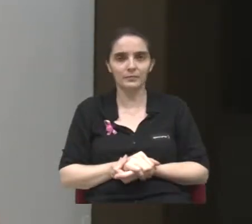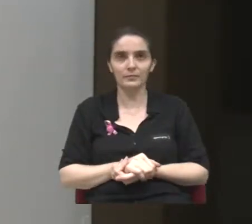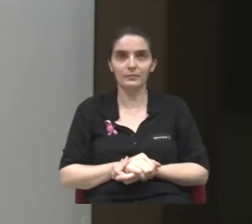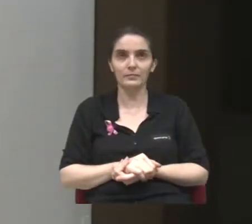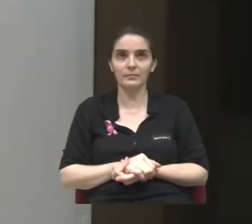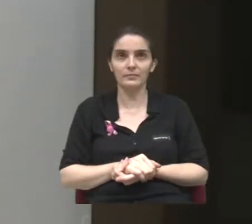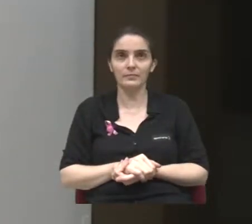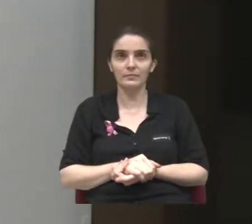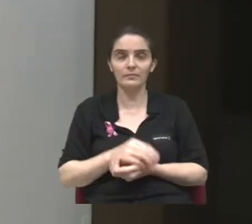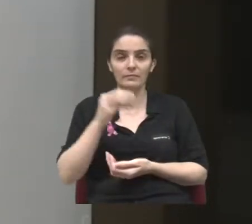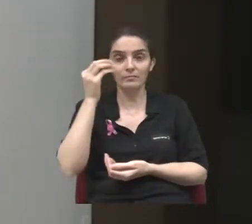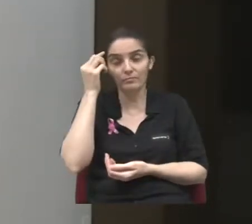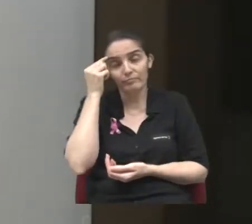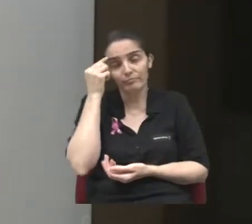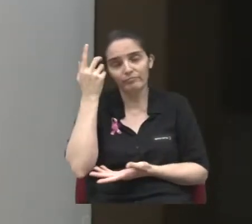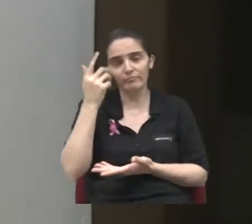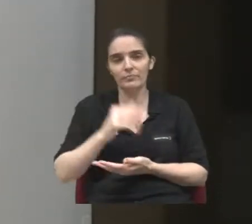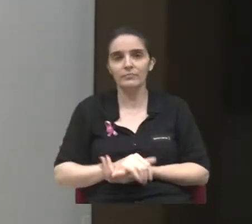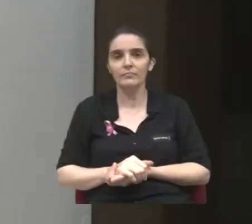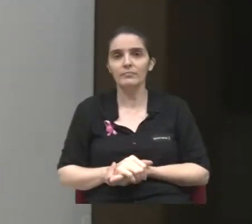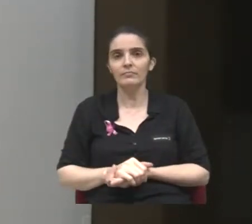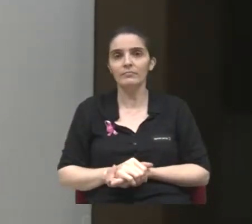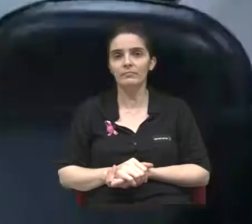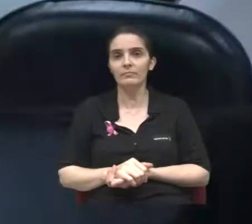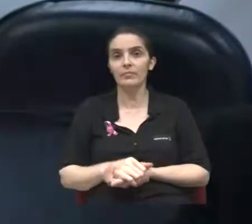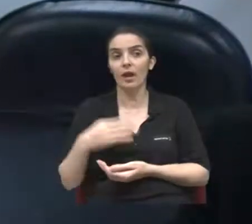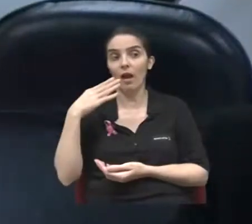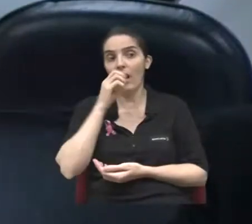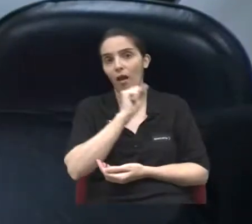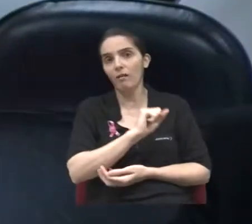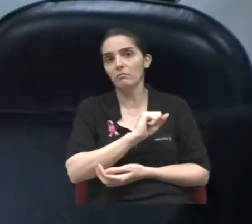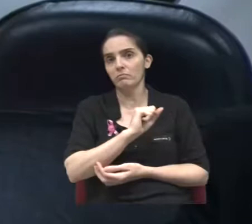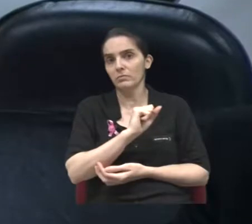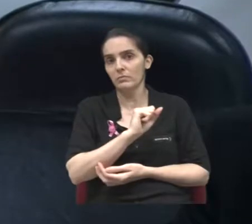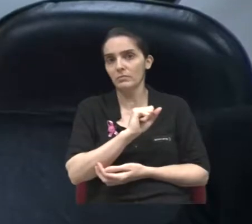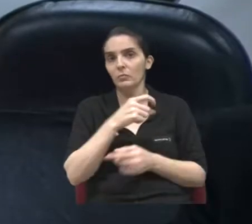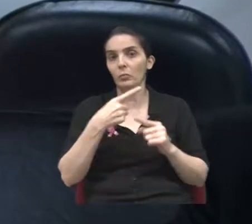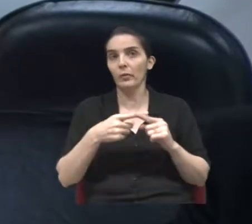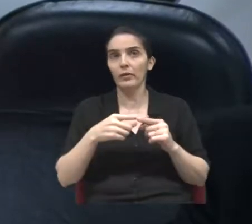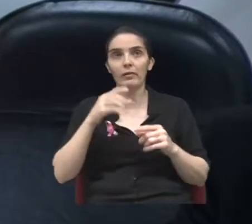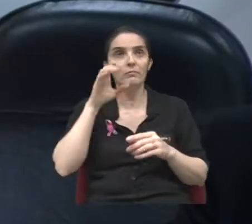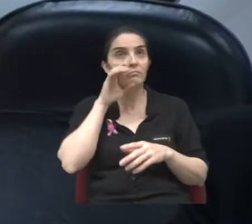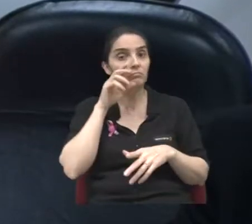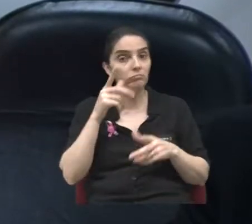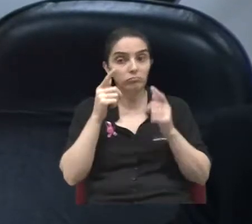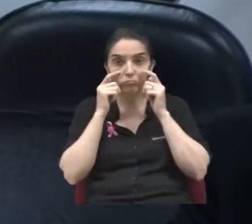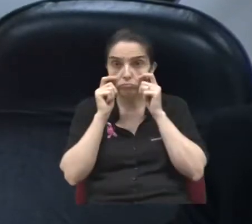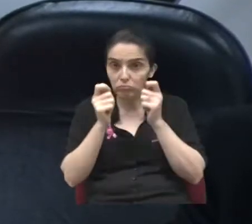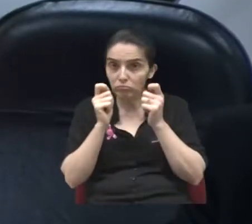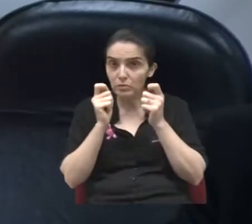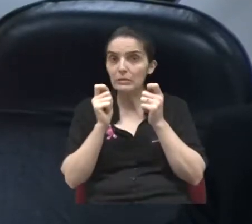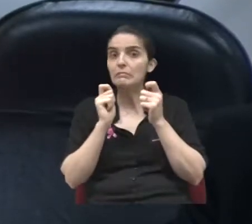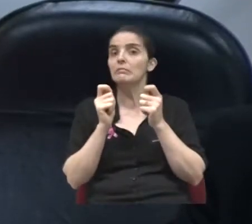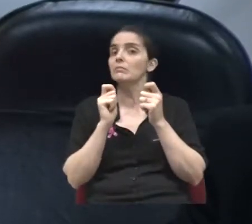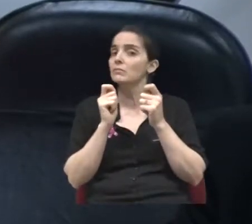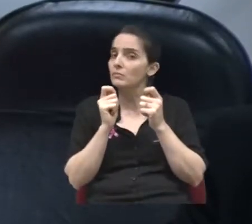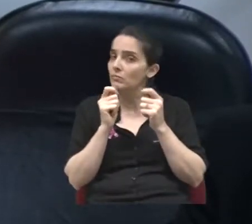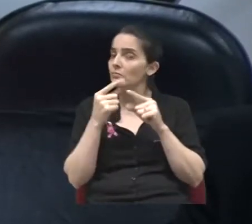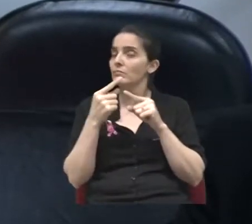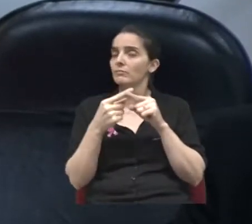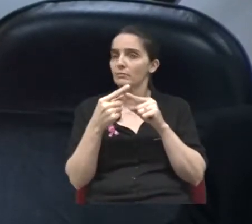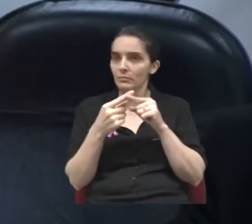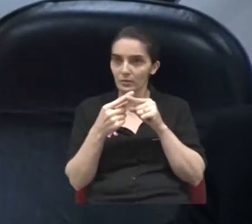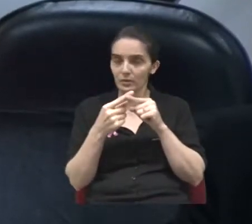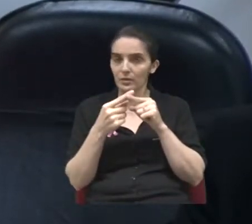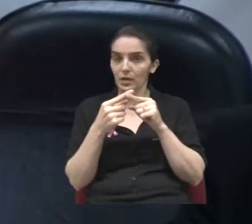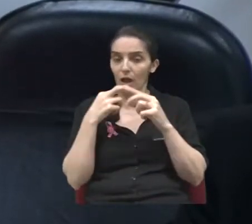essa colocação. Vamos ver aí o mais rápido possível, porque eu vou estar atenta a esse assunto, estou muito atenta, porque as reclamações são